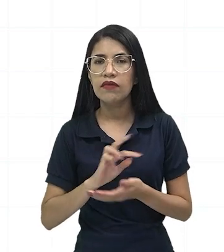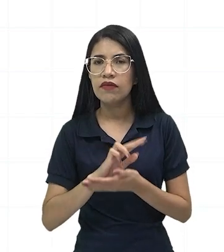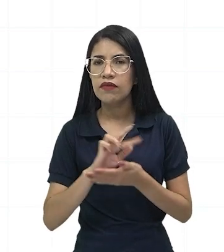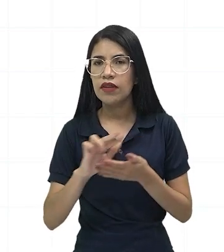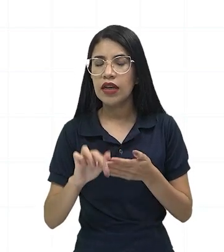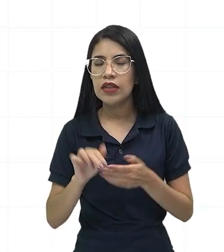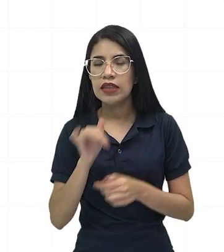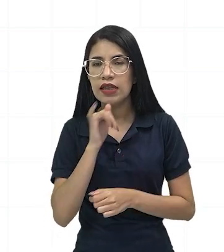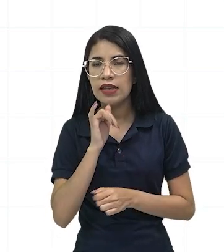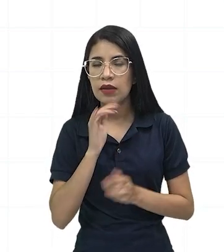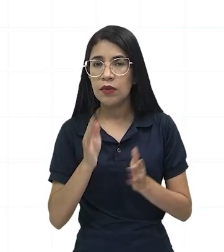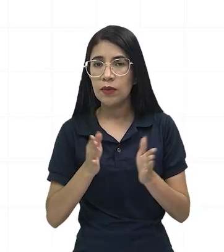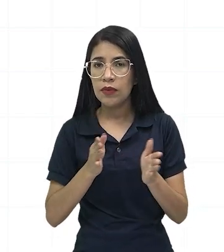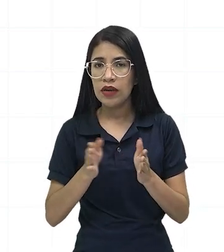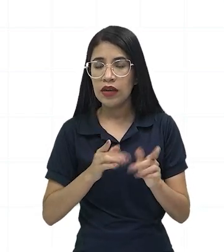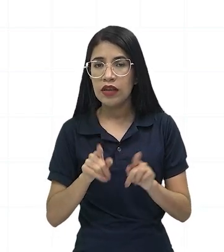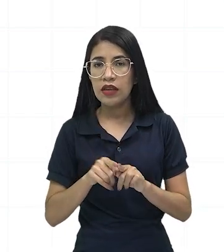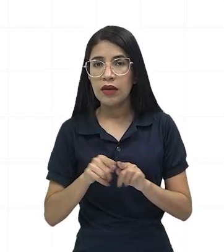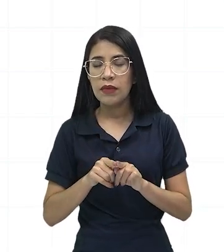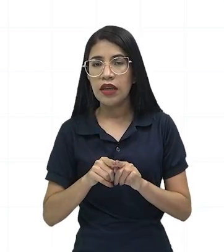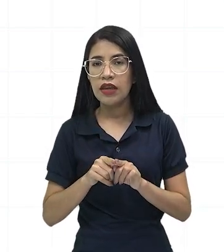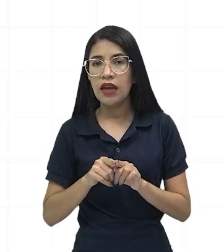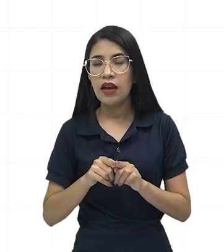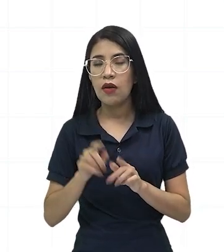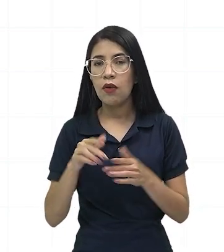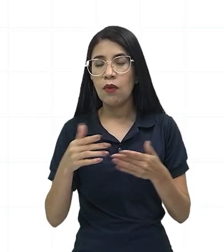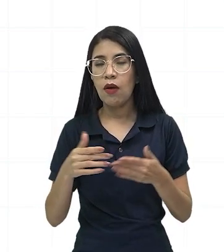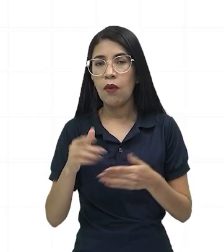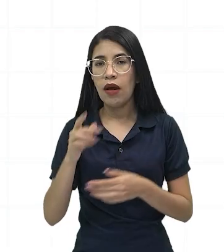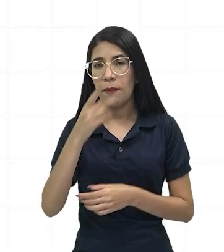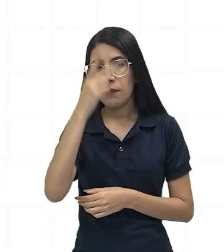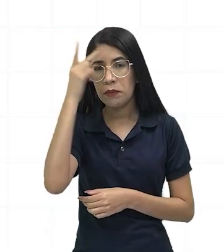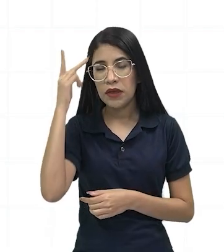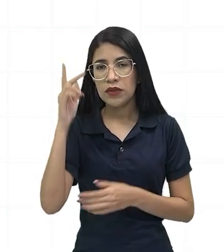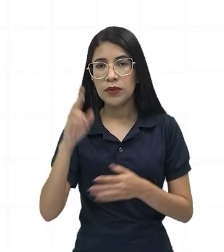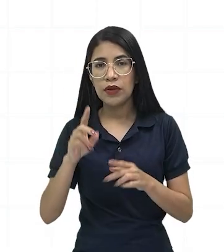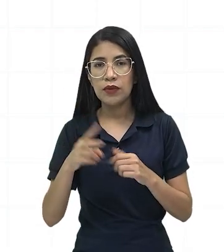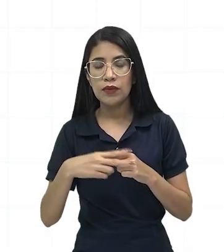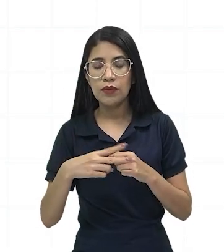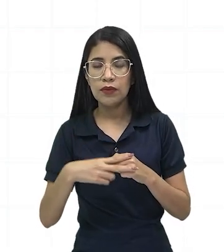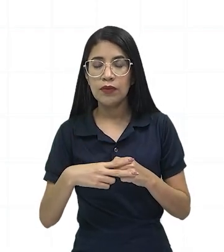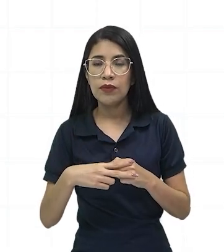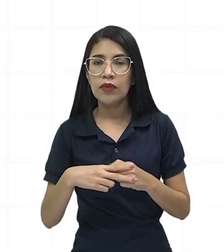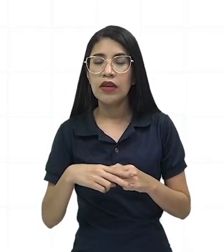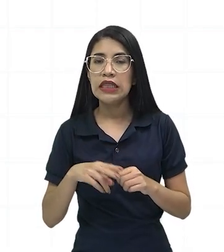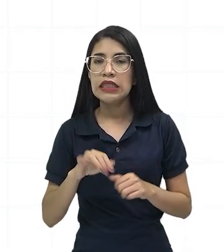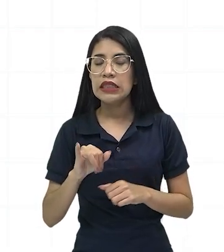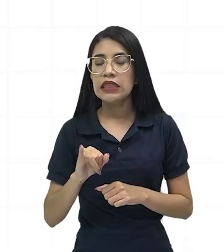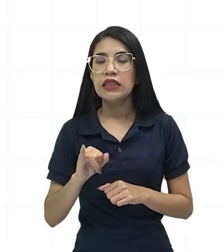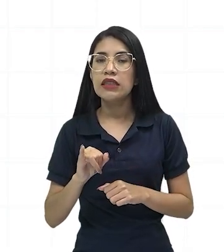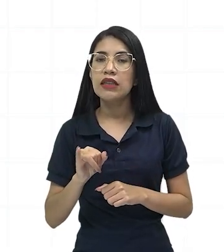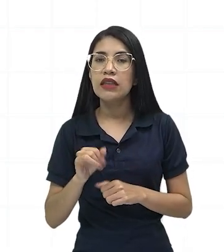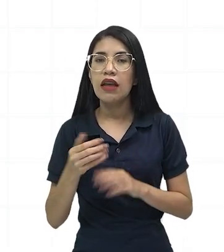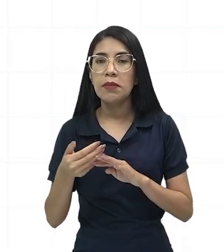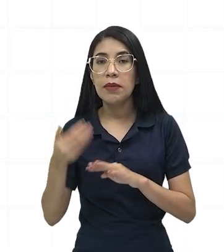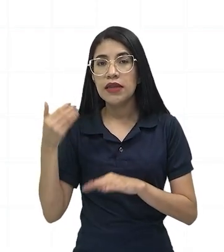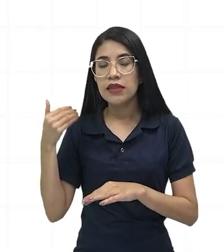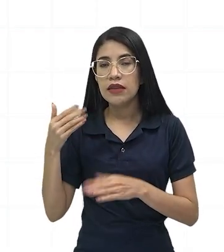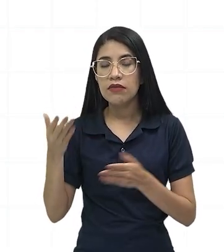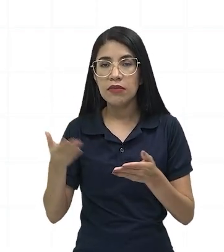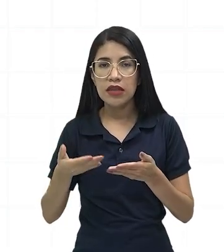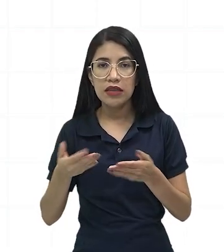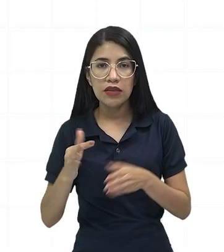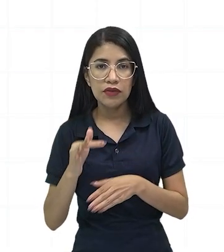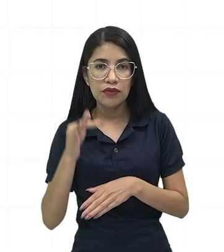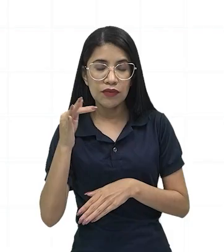o tempo e a pessoa do verbo. A partir da desinência que eu vou saber se o verbo está no passado, no presente ou no